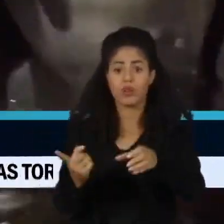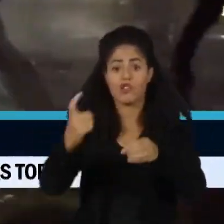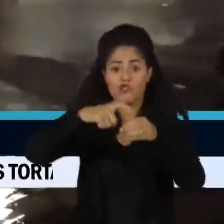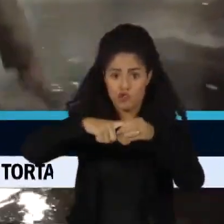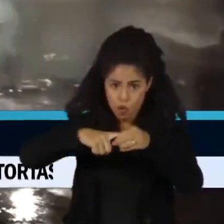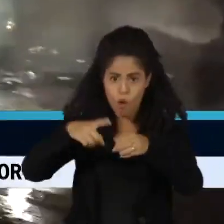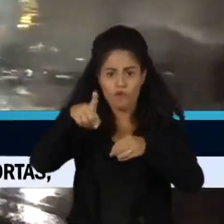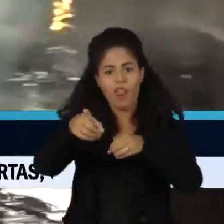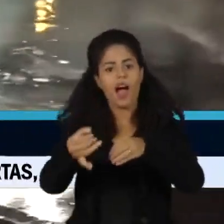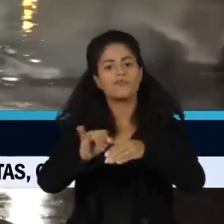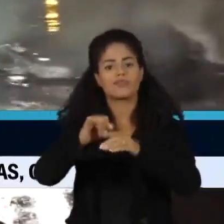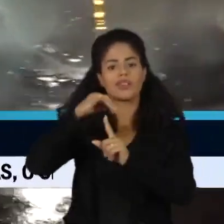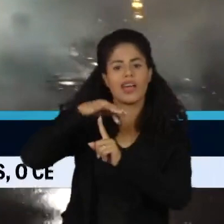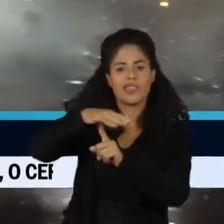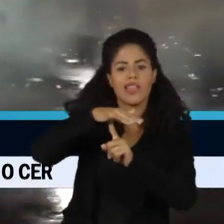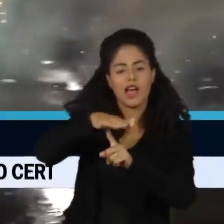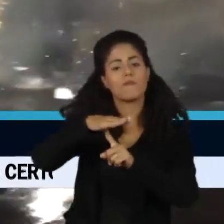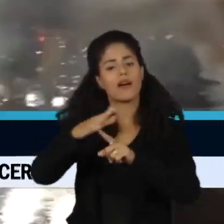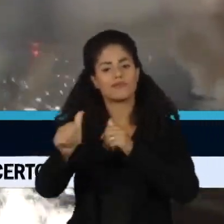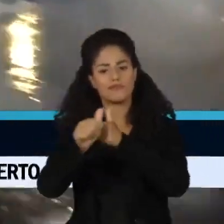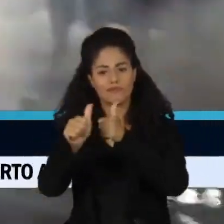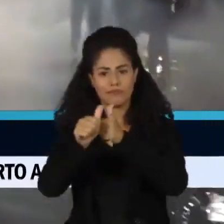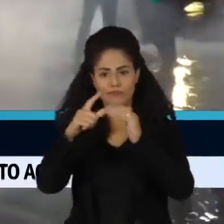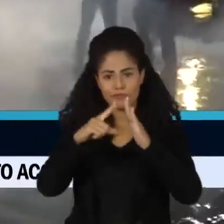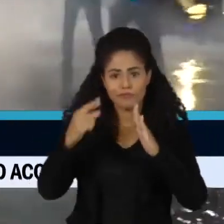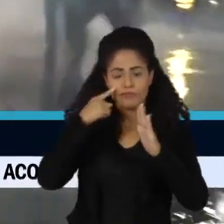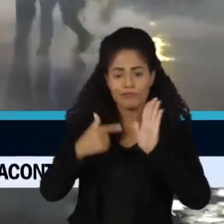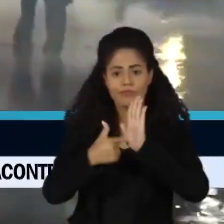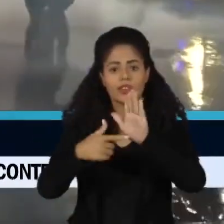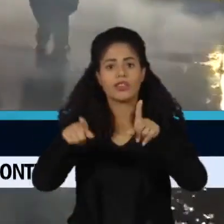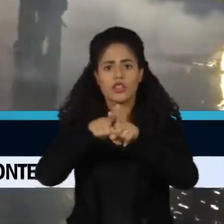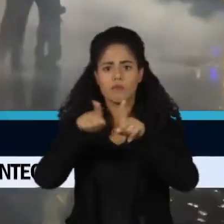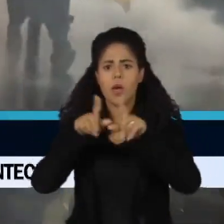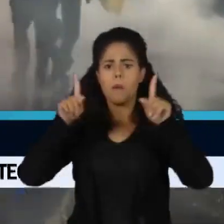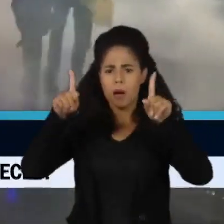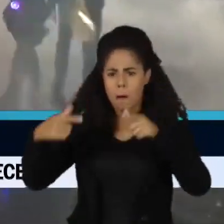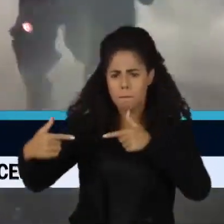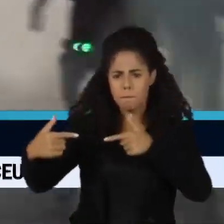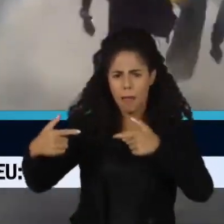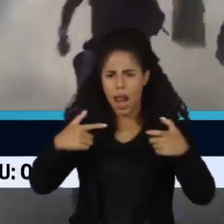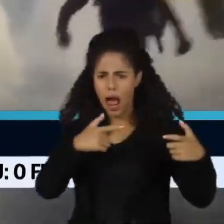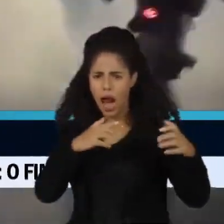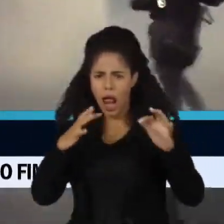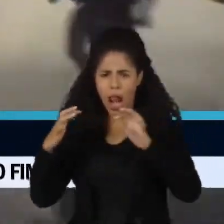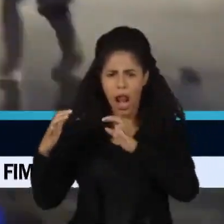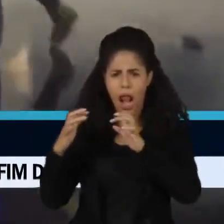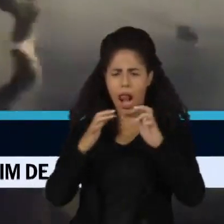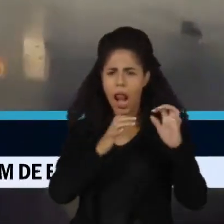Concórdia, perto da Assembleia Nacional. E houve novos confrontos com a polícia.